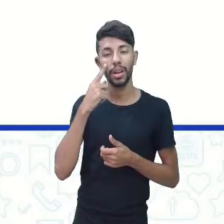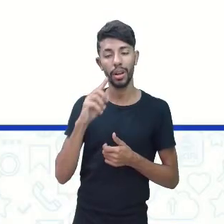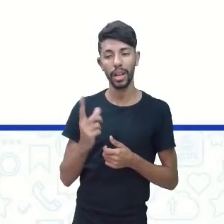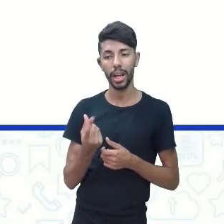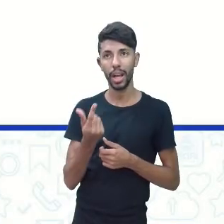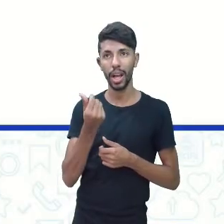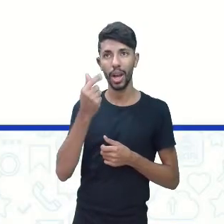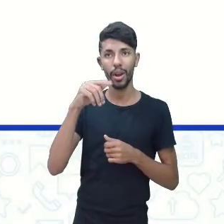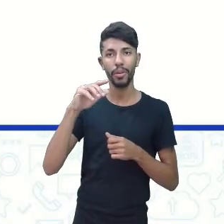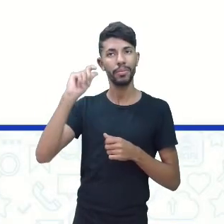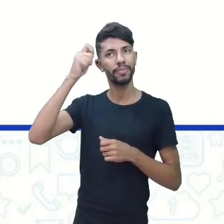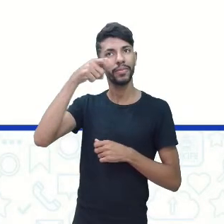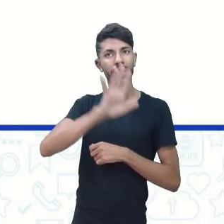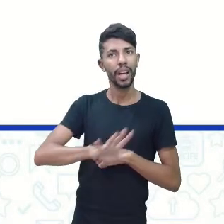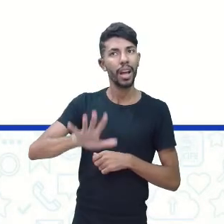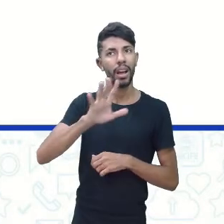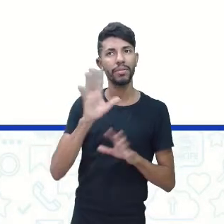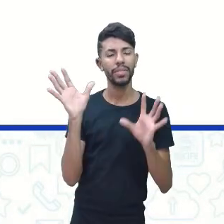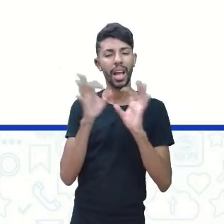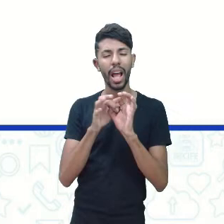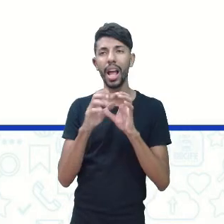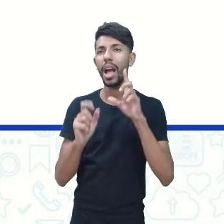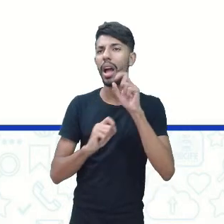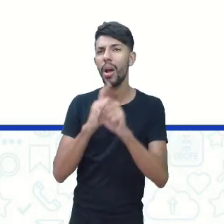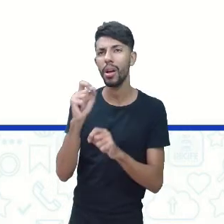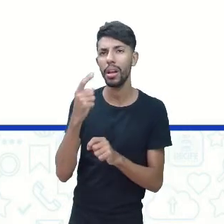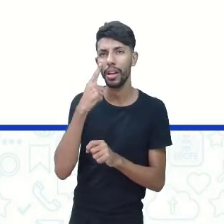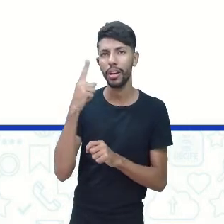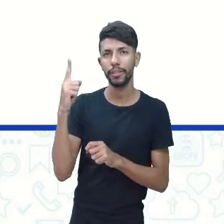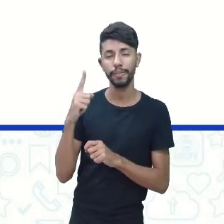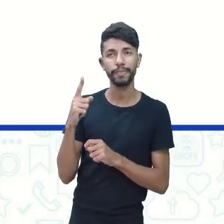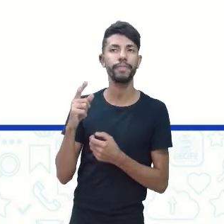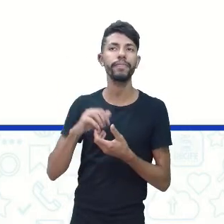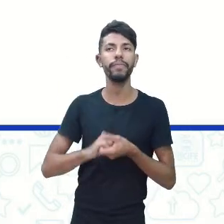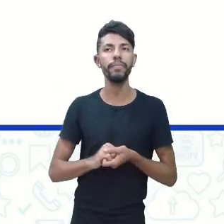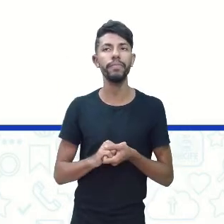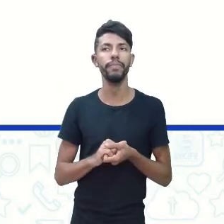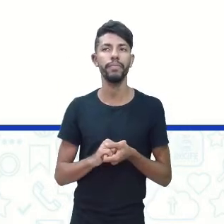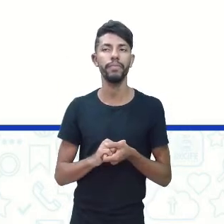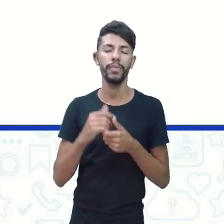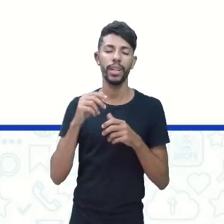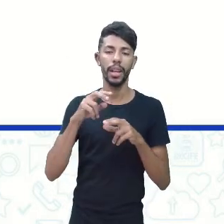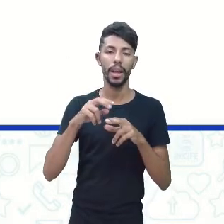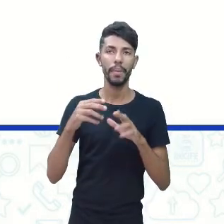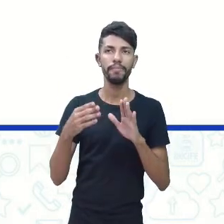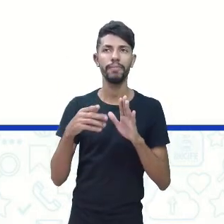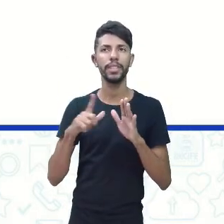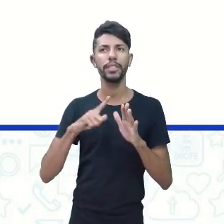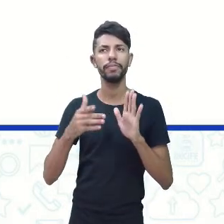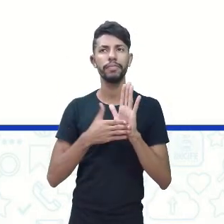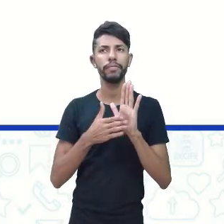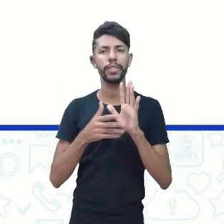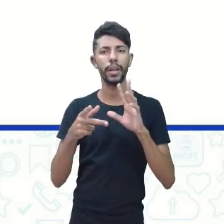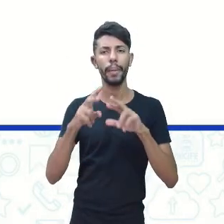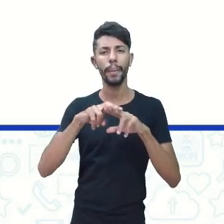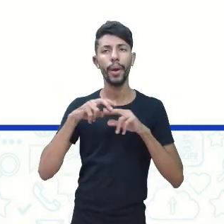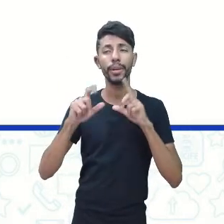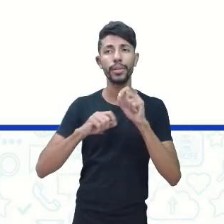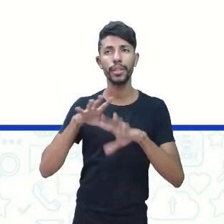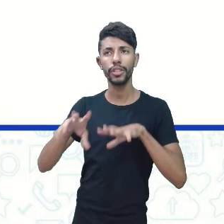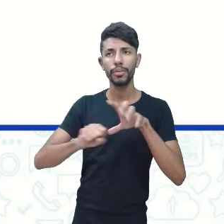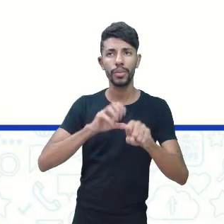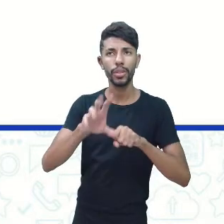África. Em que vai se basear a economia da África? Olha só, a economia da África é pautada pela exploração de recursos naturais, como nós